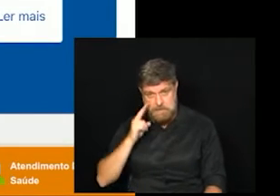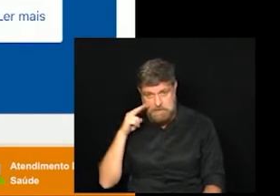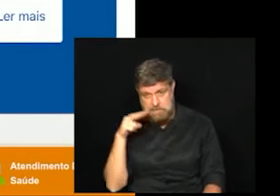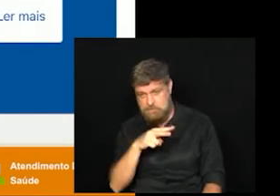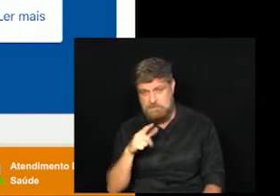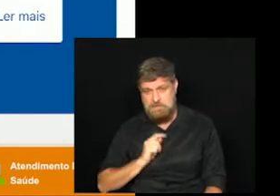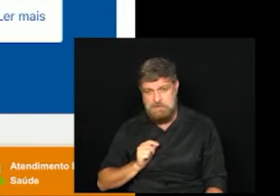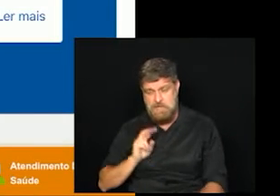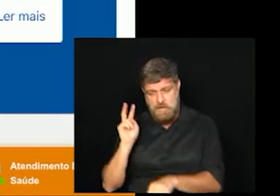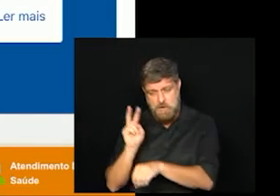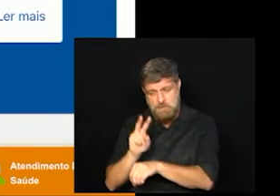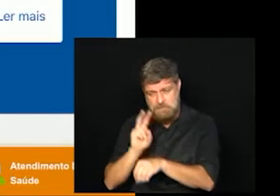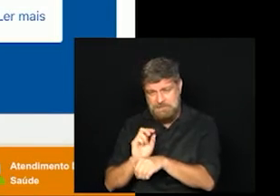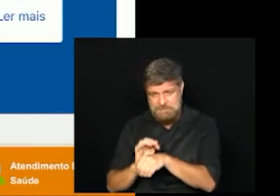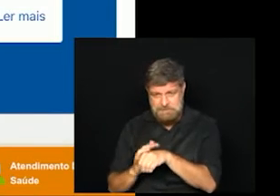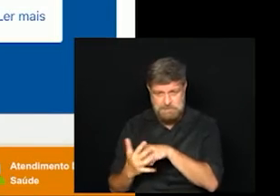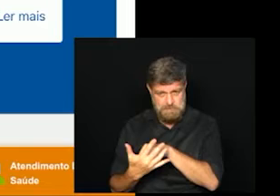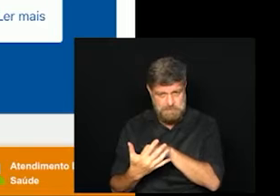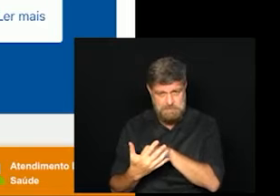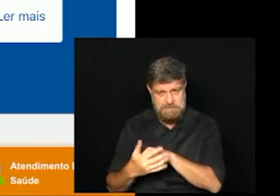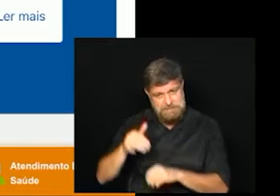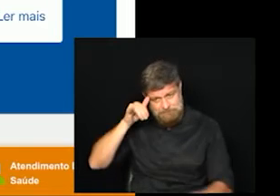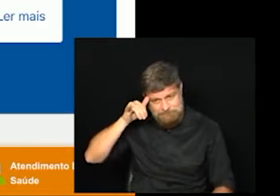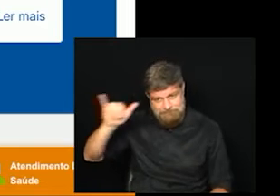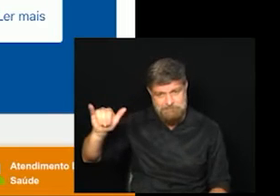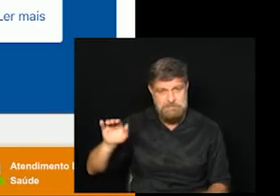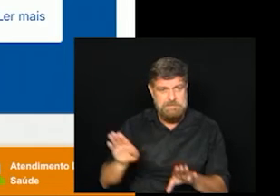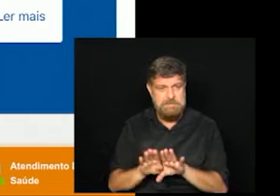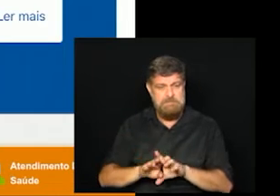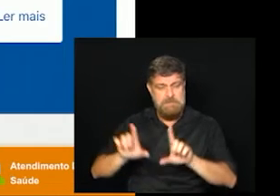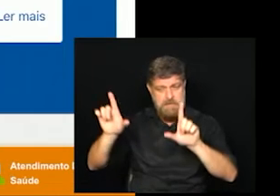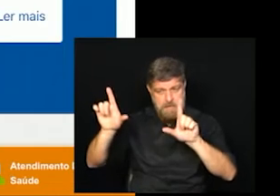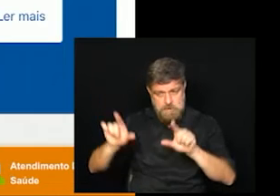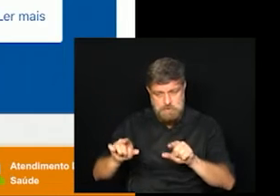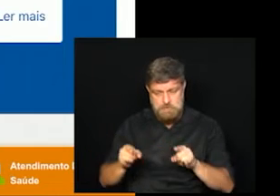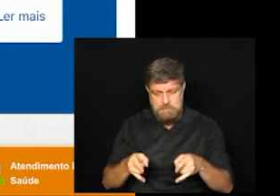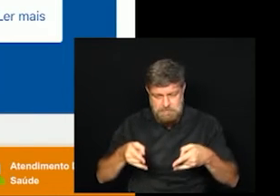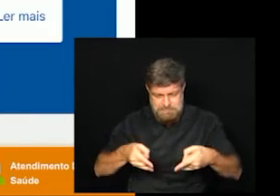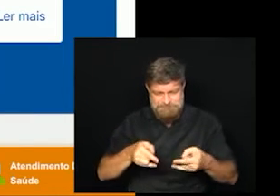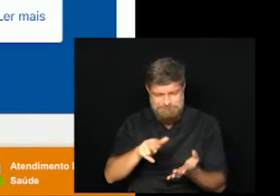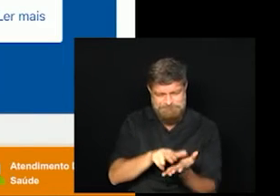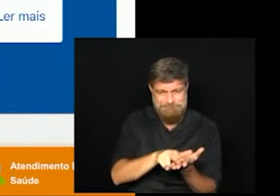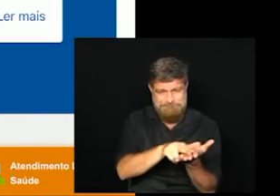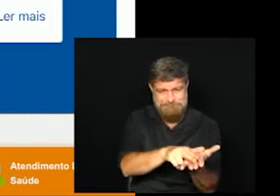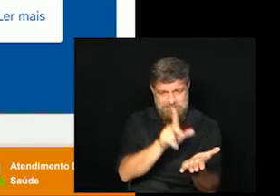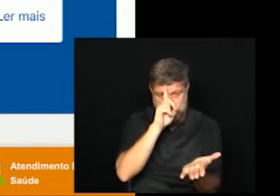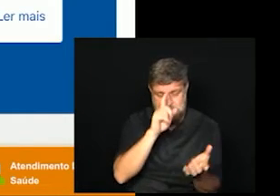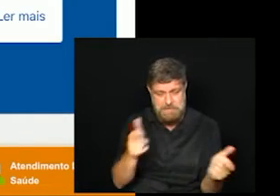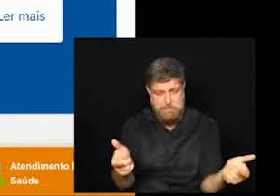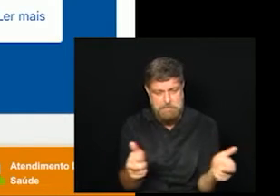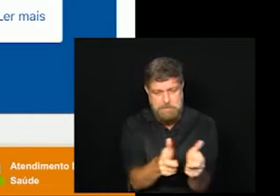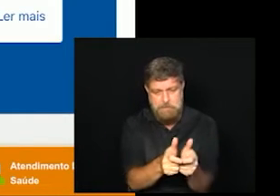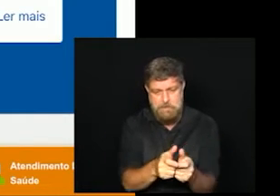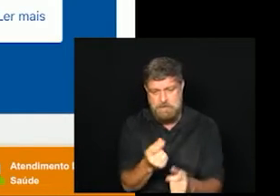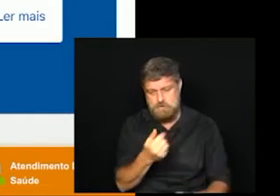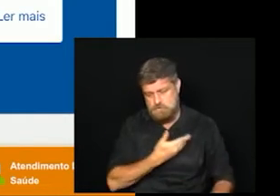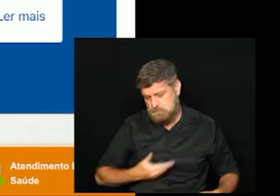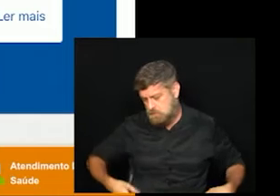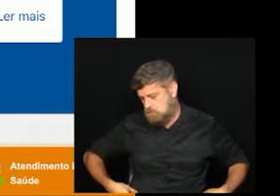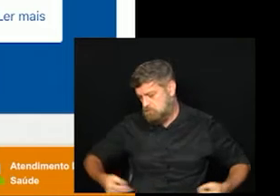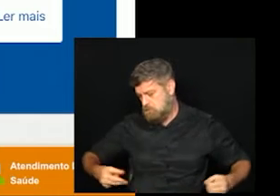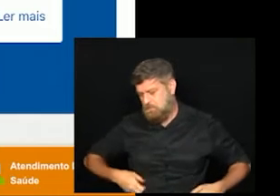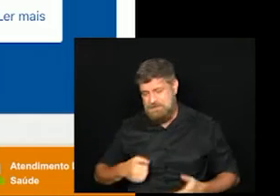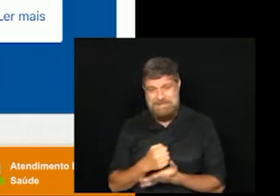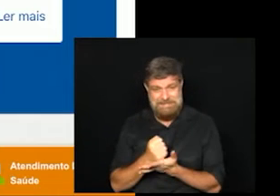maior proteção contra doenças infecciosas, diminui o número de hospitalizações, reduz os gastos com